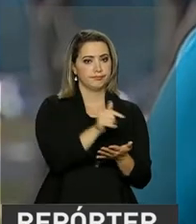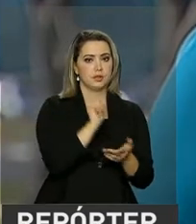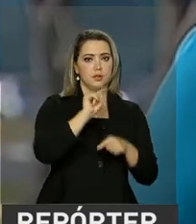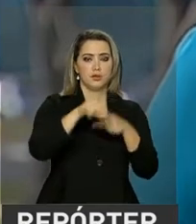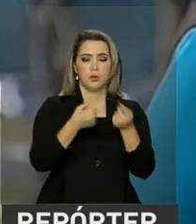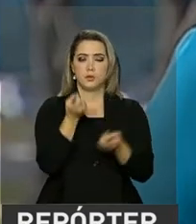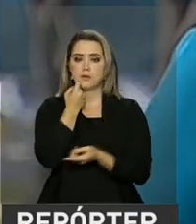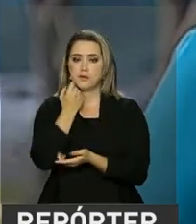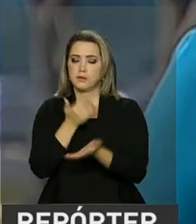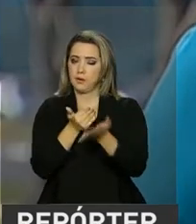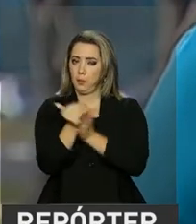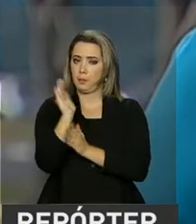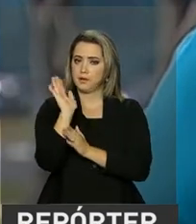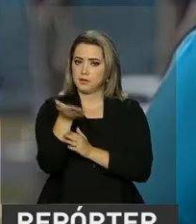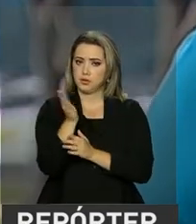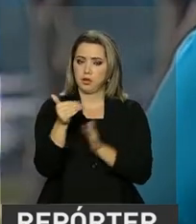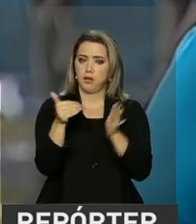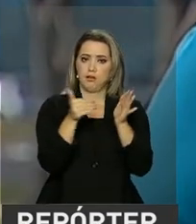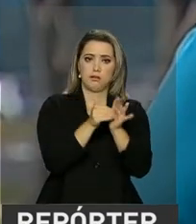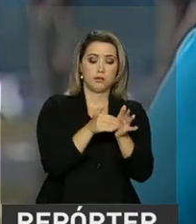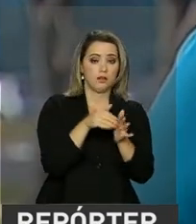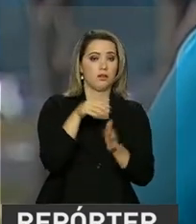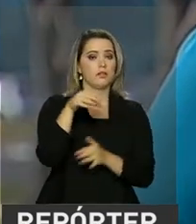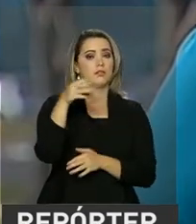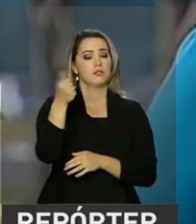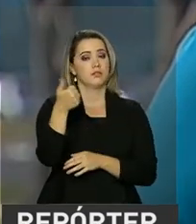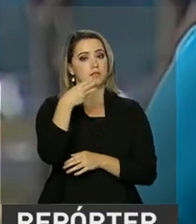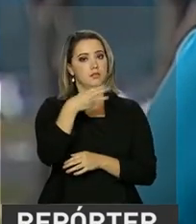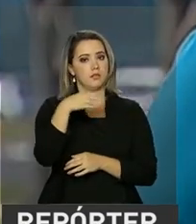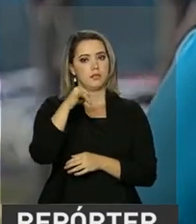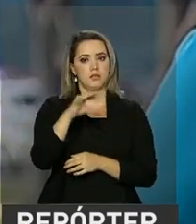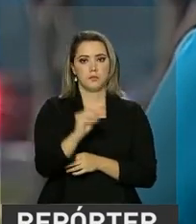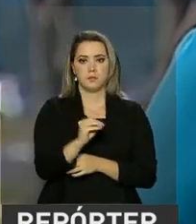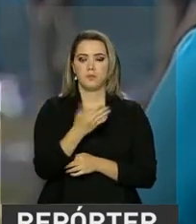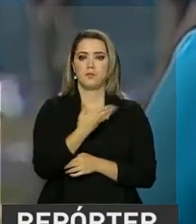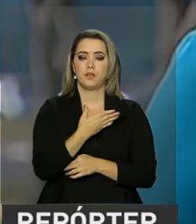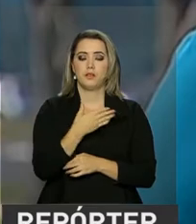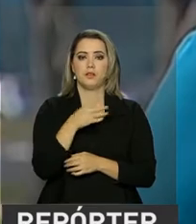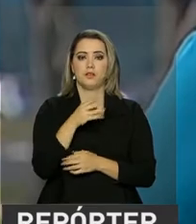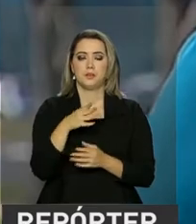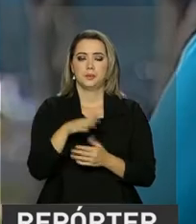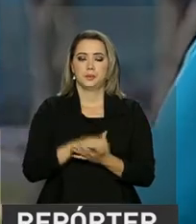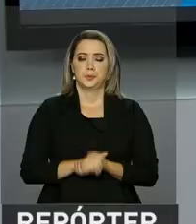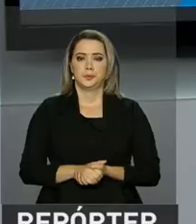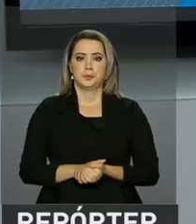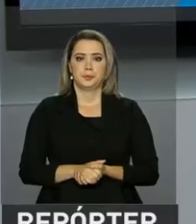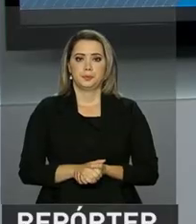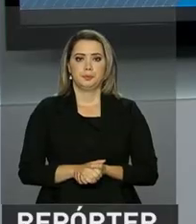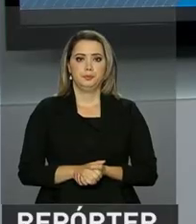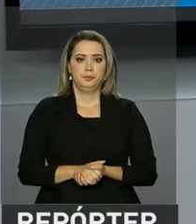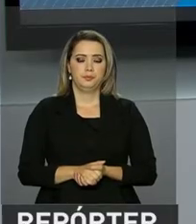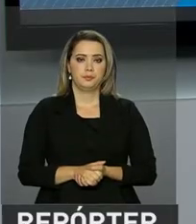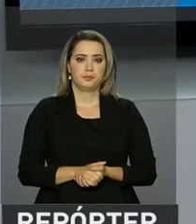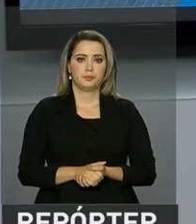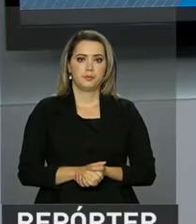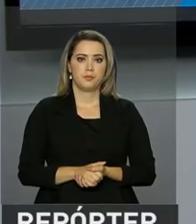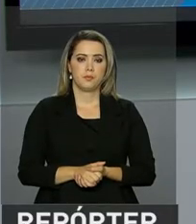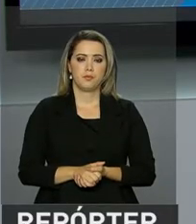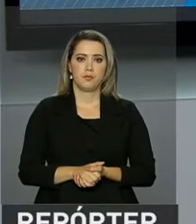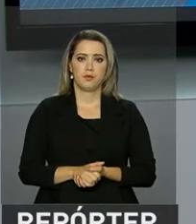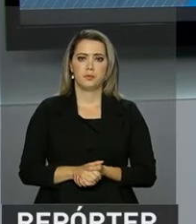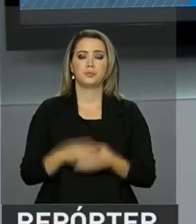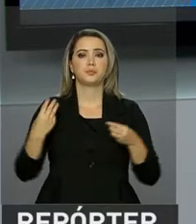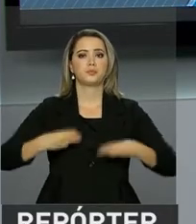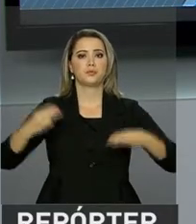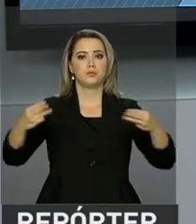sexta feira dia 9 e vai até o dia 13 de brasília mar aqui no pi o ministério da cultura